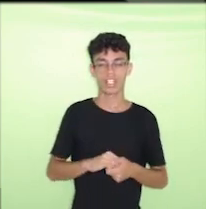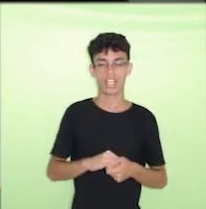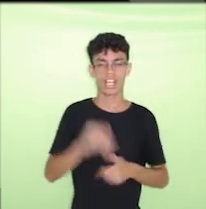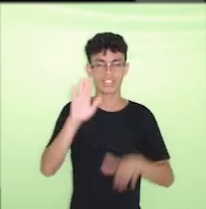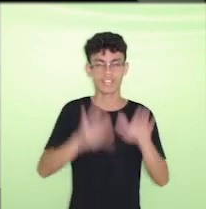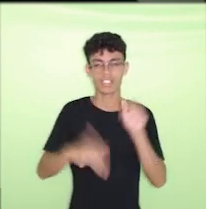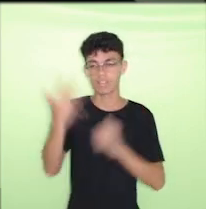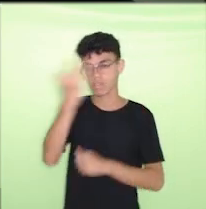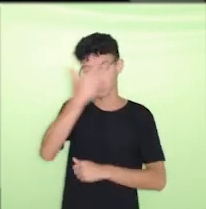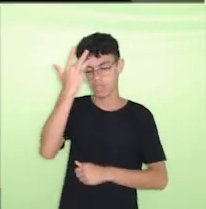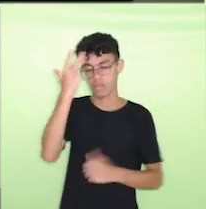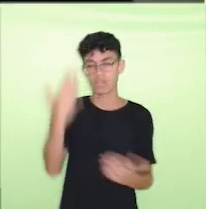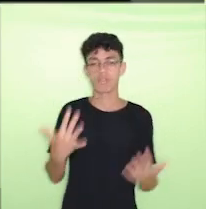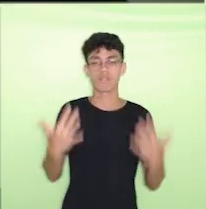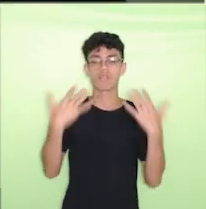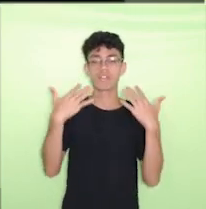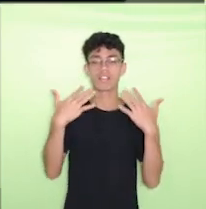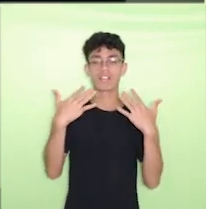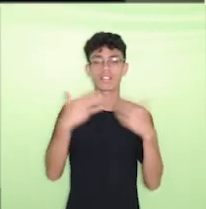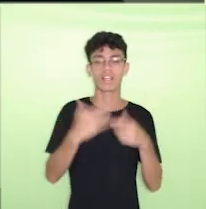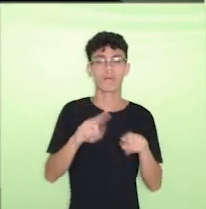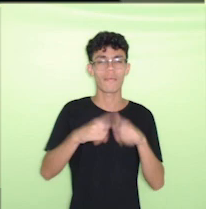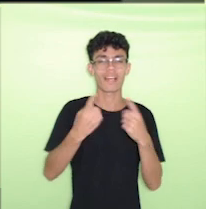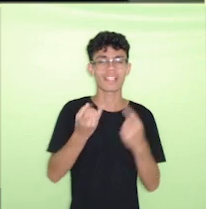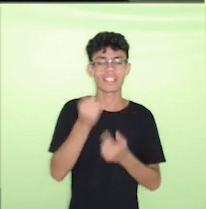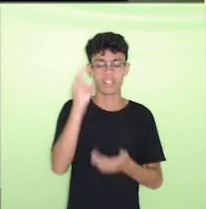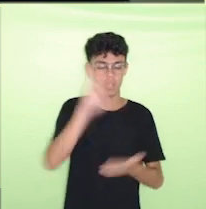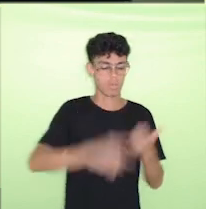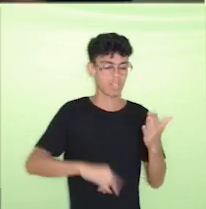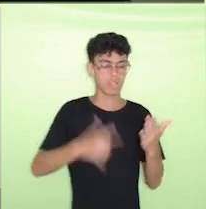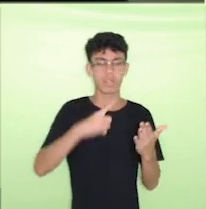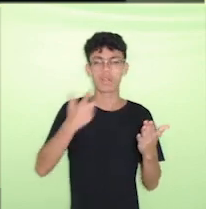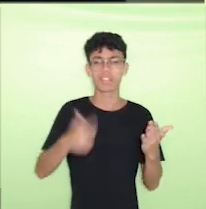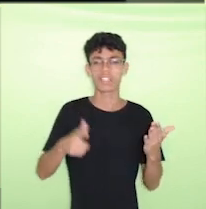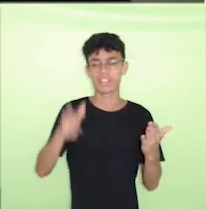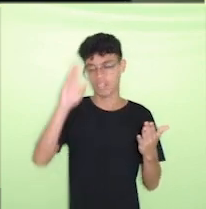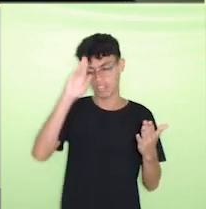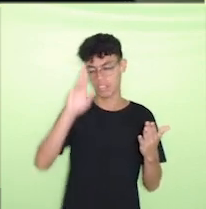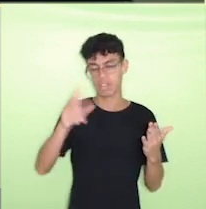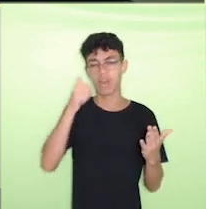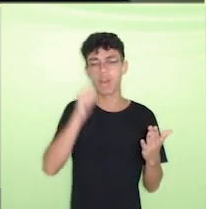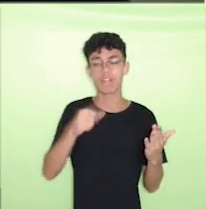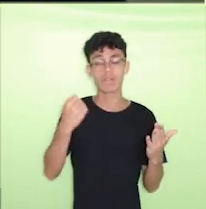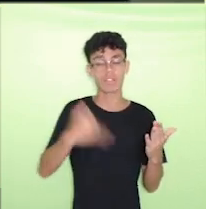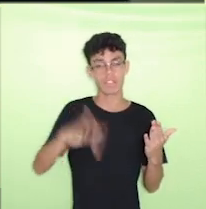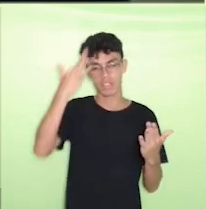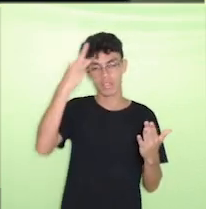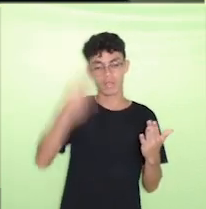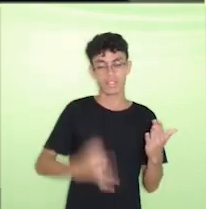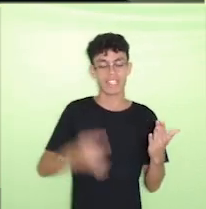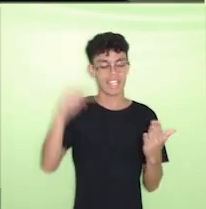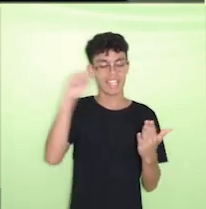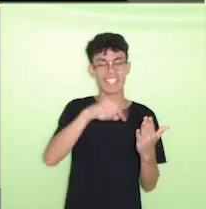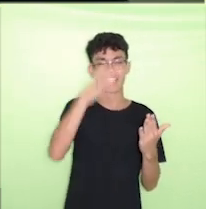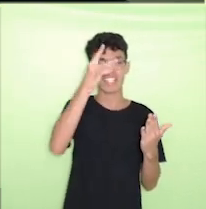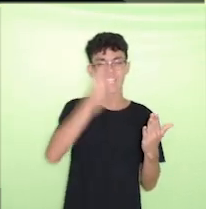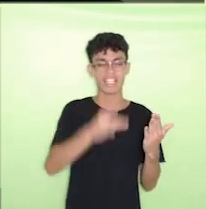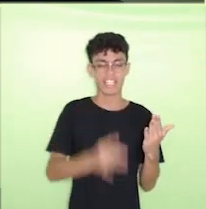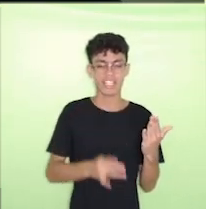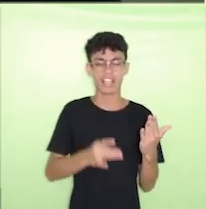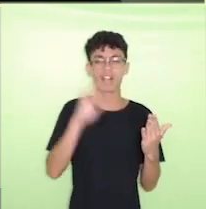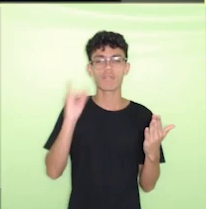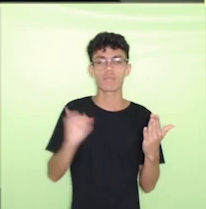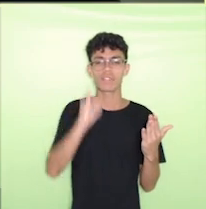todos. Mas, se não tivermos todos os dados, a senhora deve compreender. Aqui, cada detalhe é da